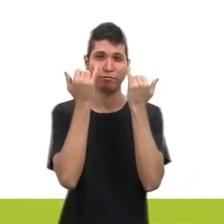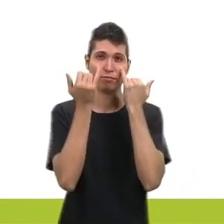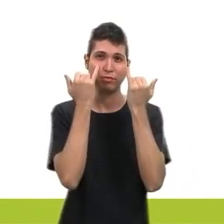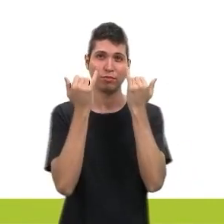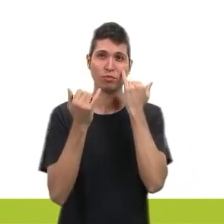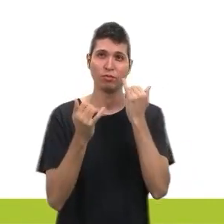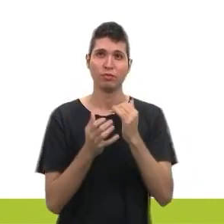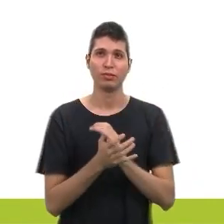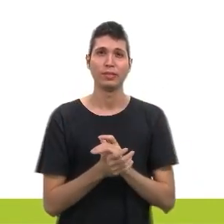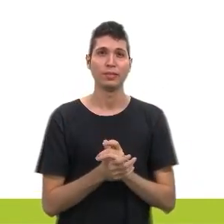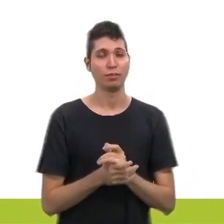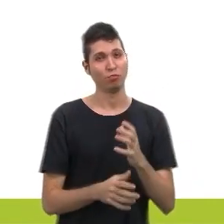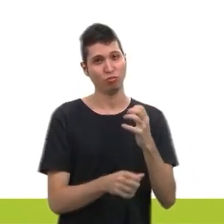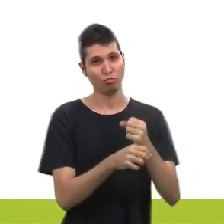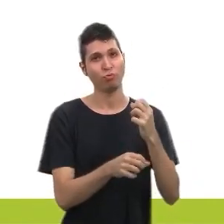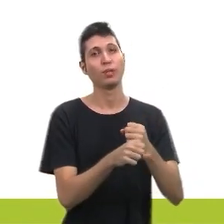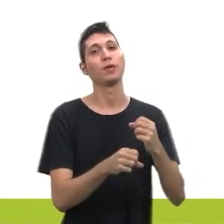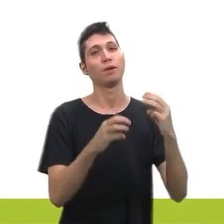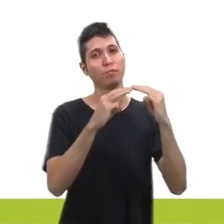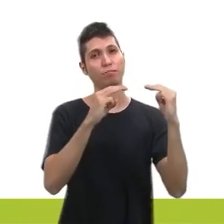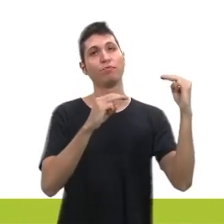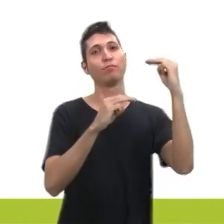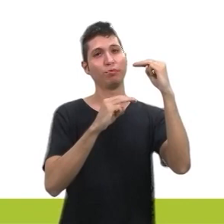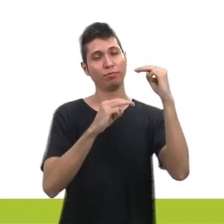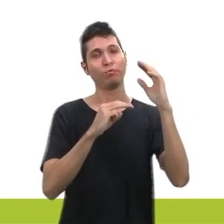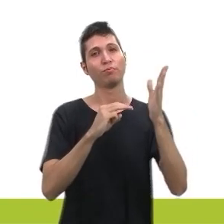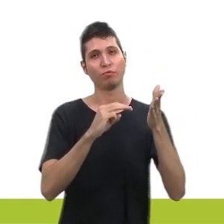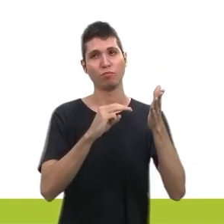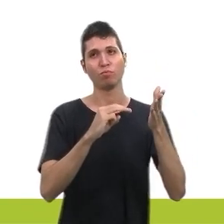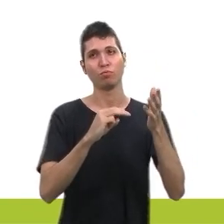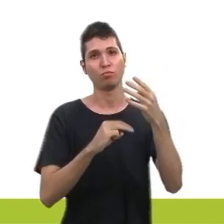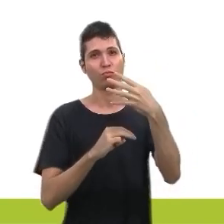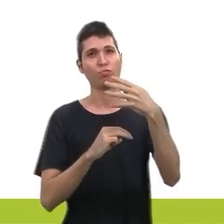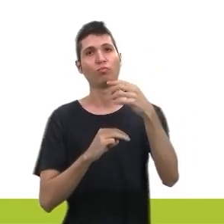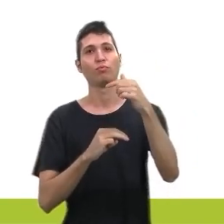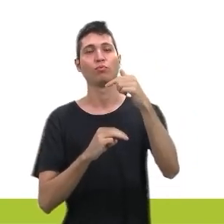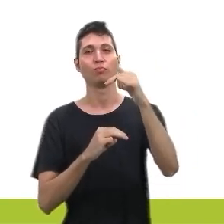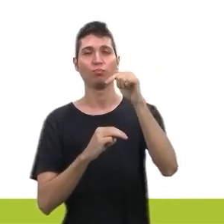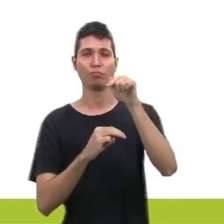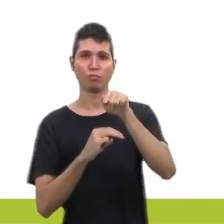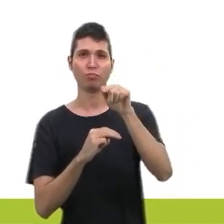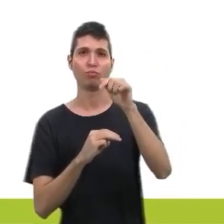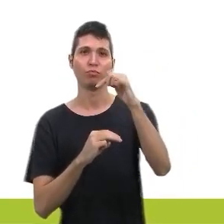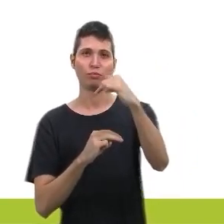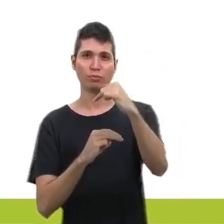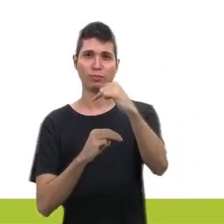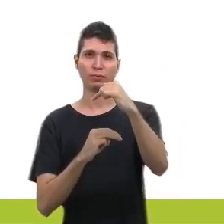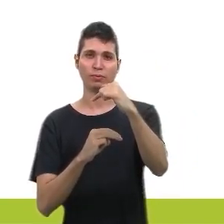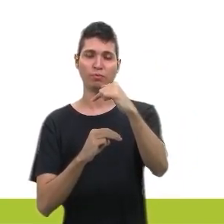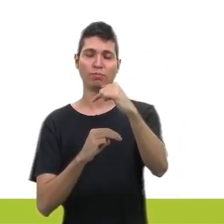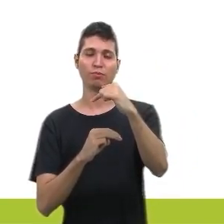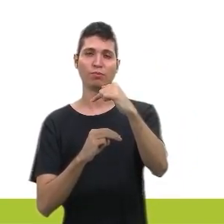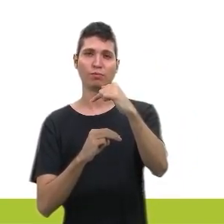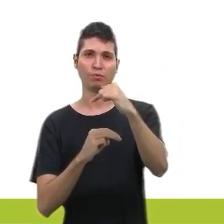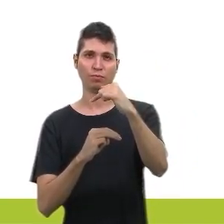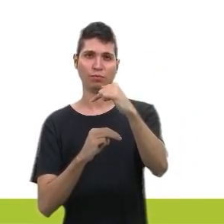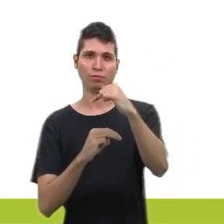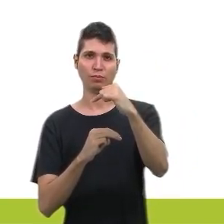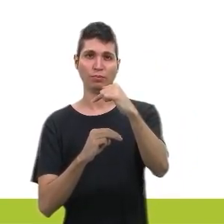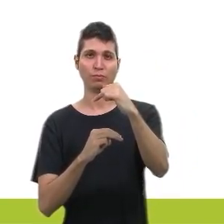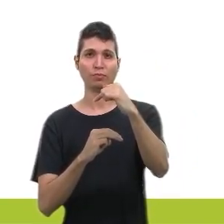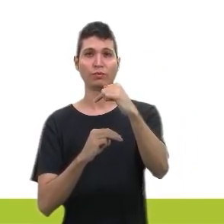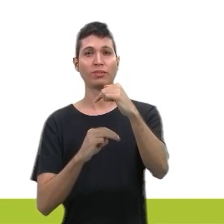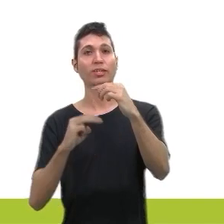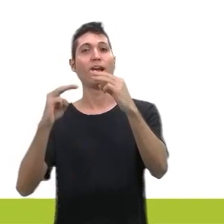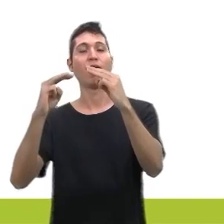nossa média, né? Deu 4,7. E agora eu vou para a minha mediana,